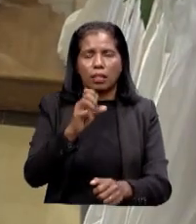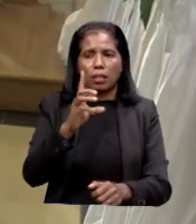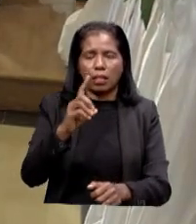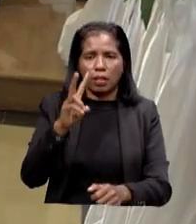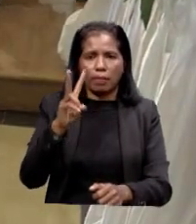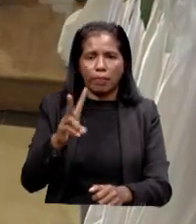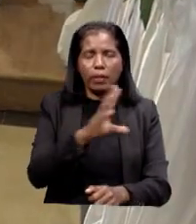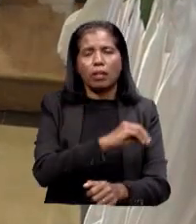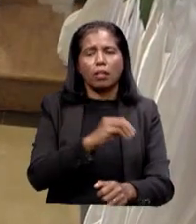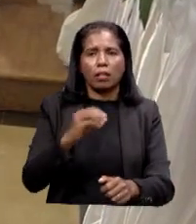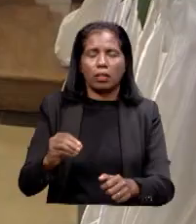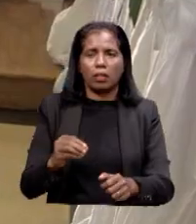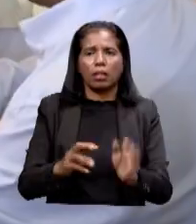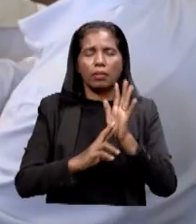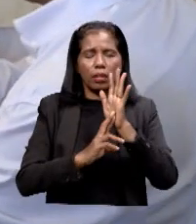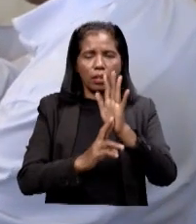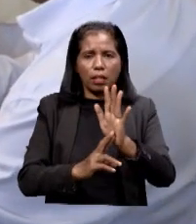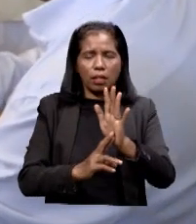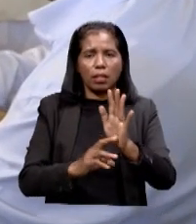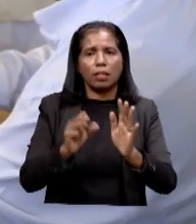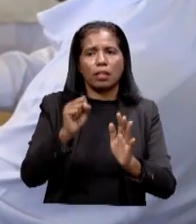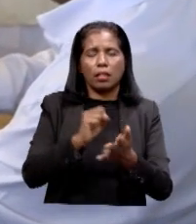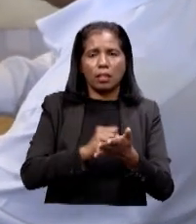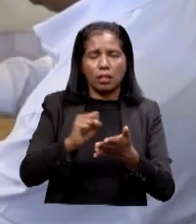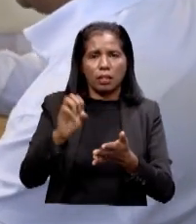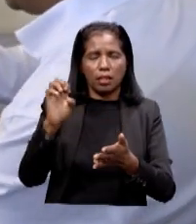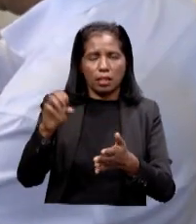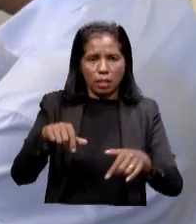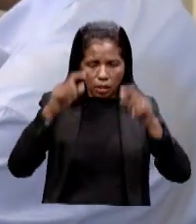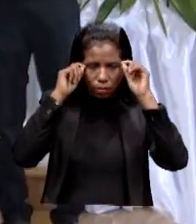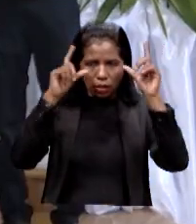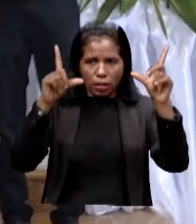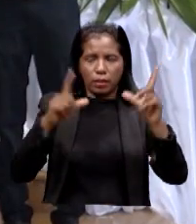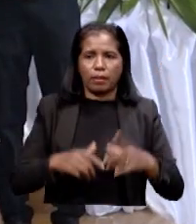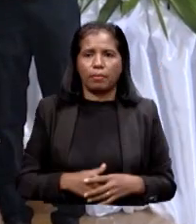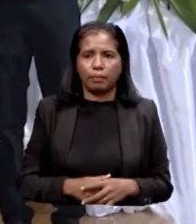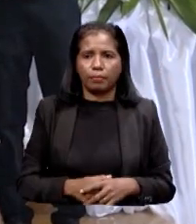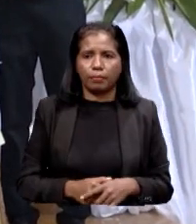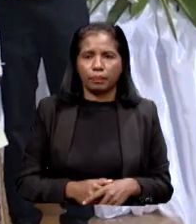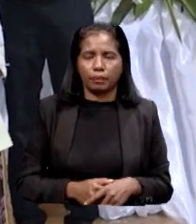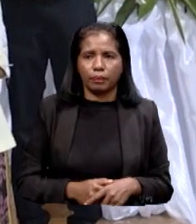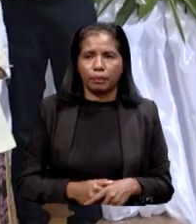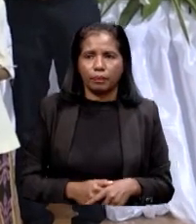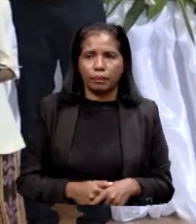no representante Santa Sé e Timor-Leste, Monsenhor Marco Esprizi. Laura Xavier, Tito Silva, GMN.